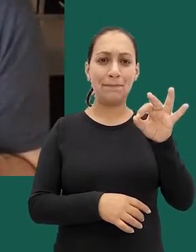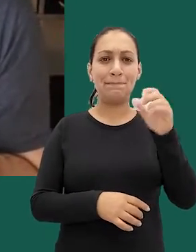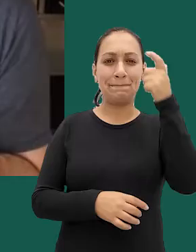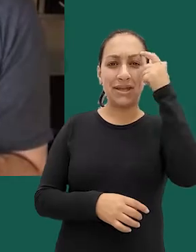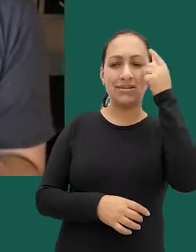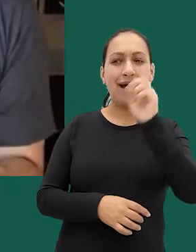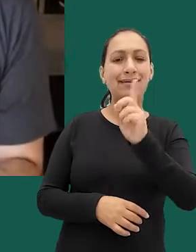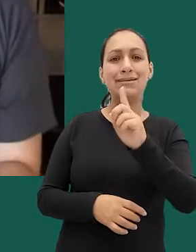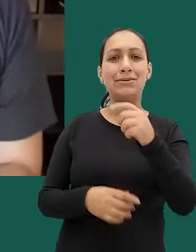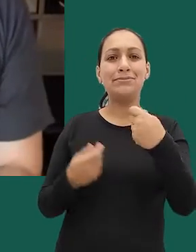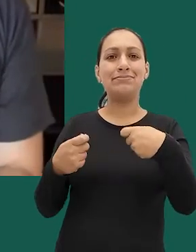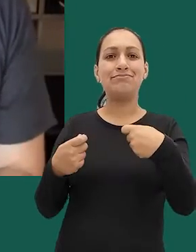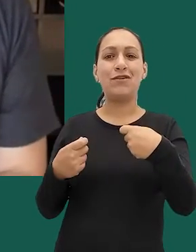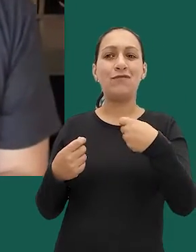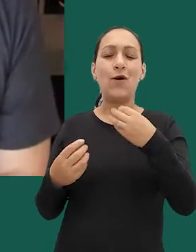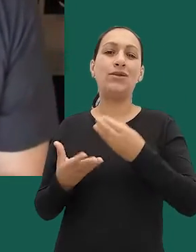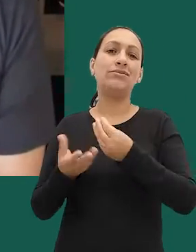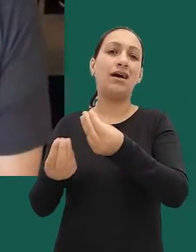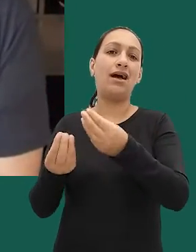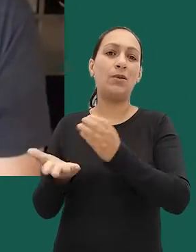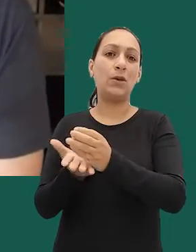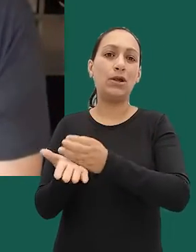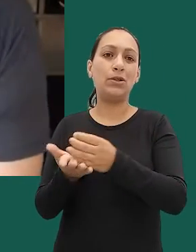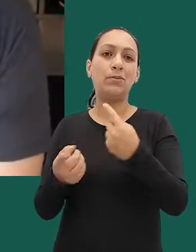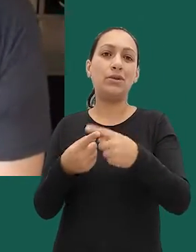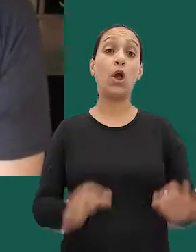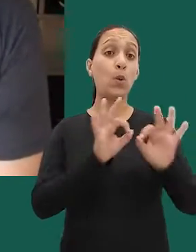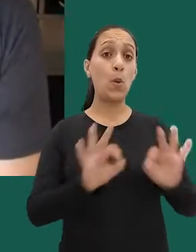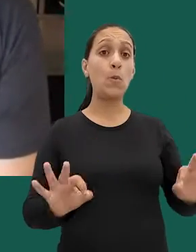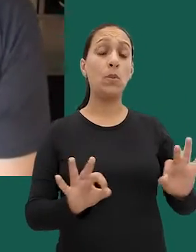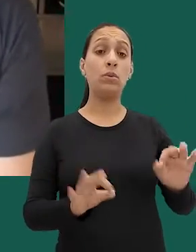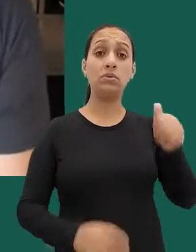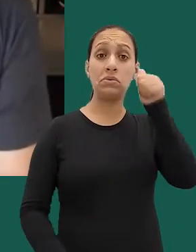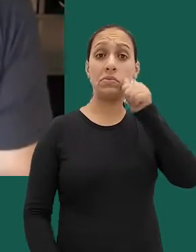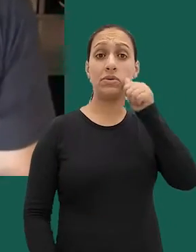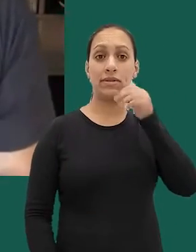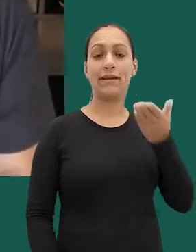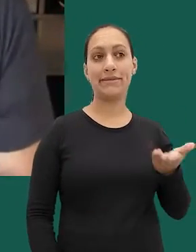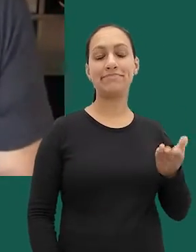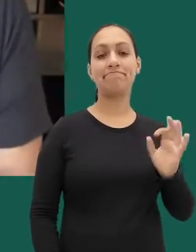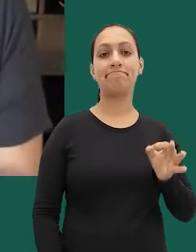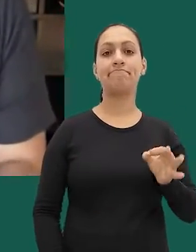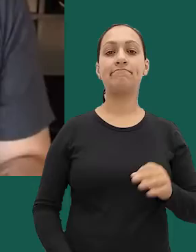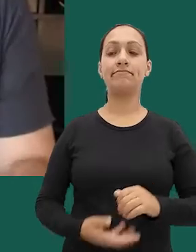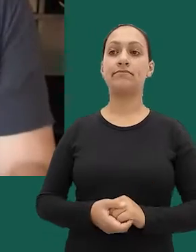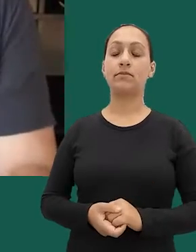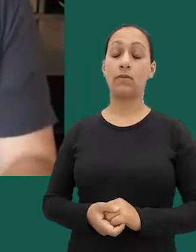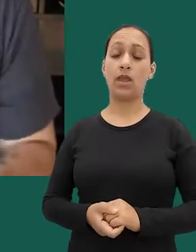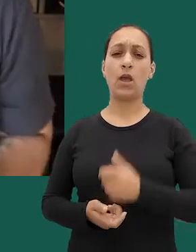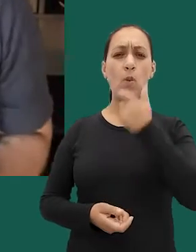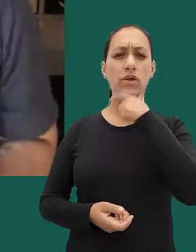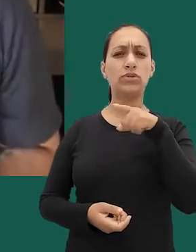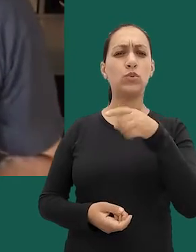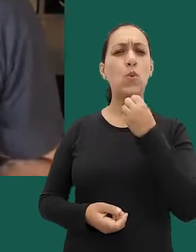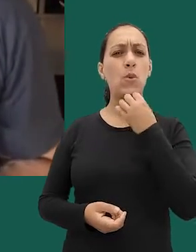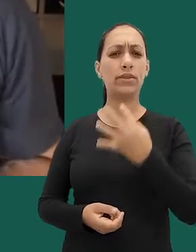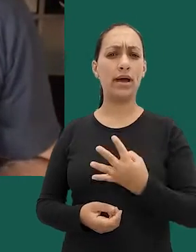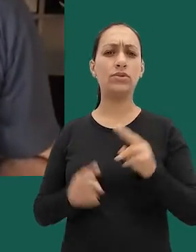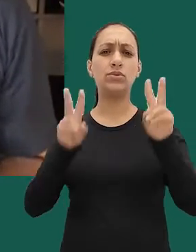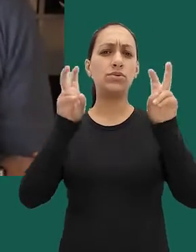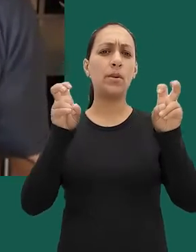não é obrigatório. Isso é bem comum entre as mulheres, né? Eu acho que tu tinha me contado também sobre a questão do brasileiro